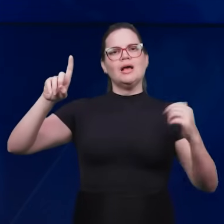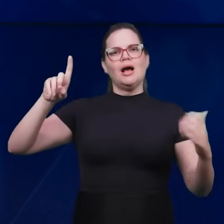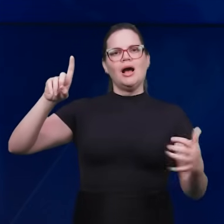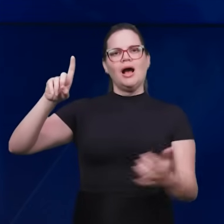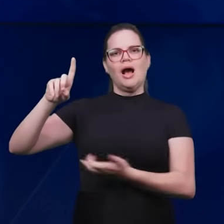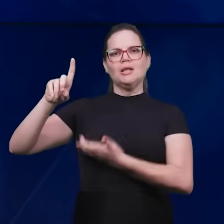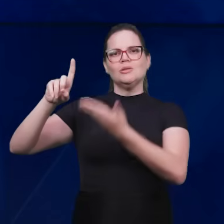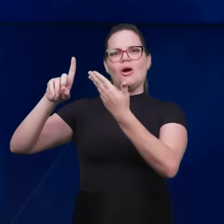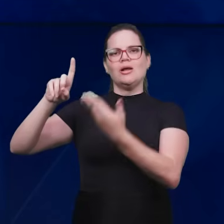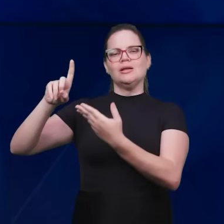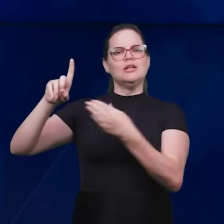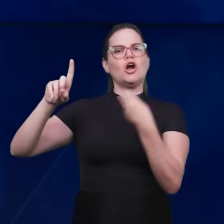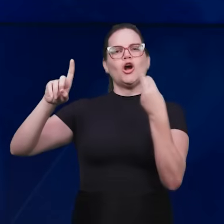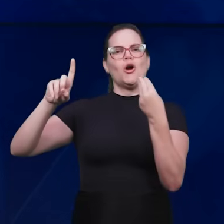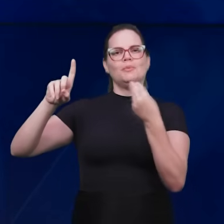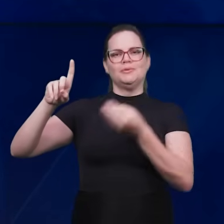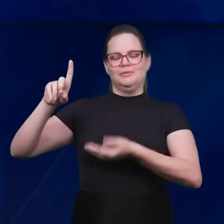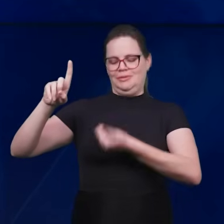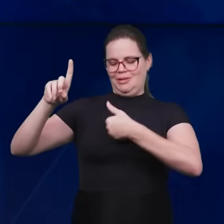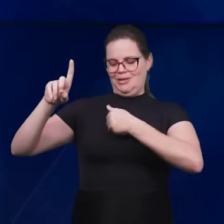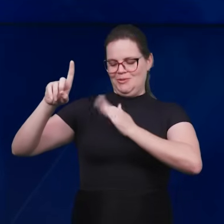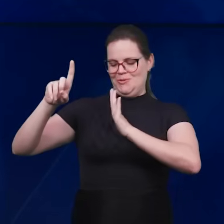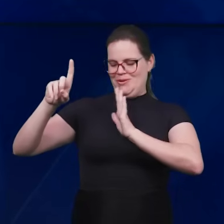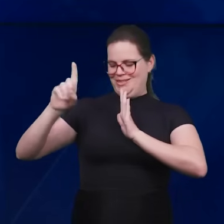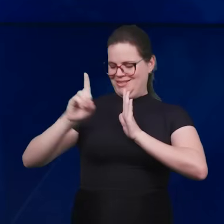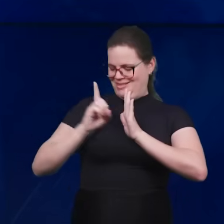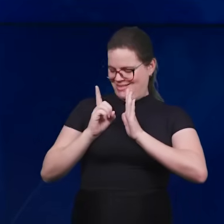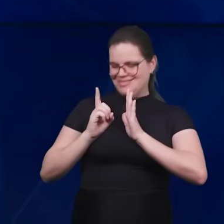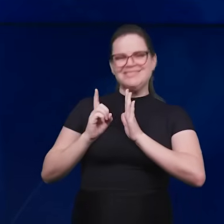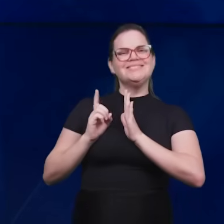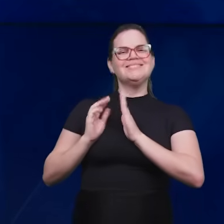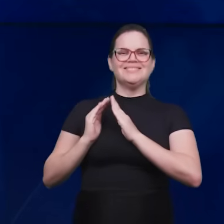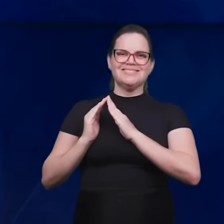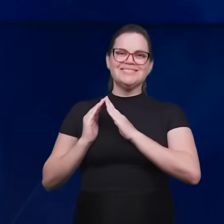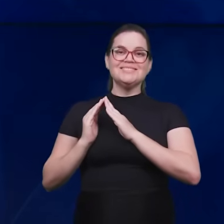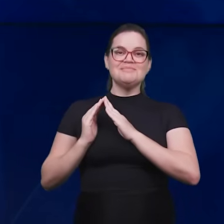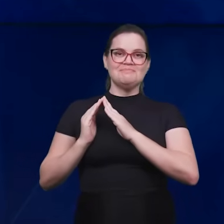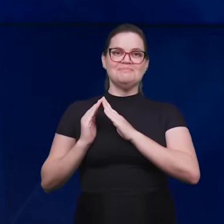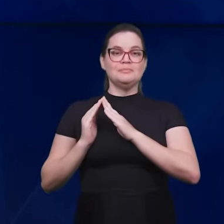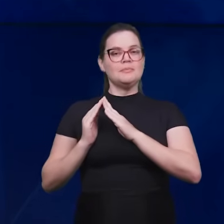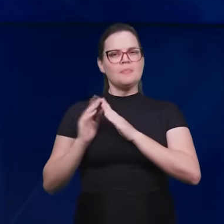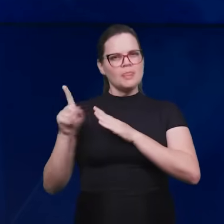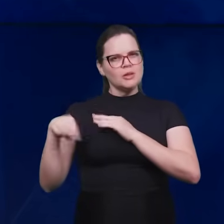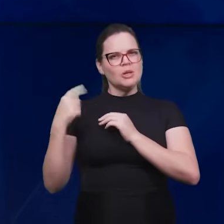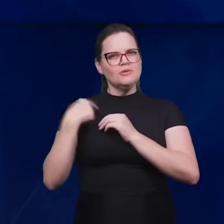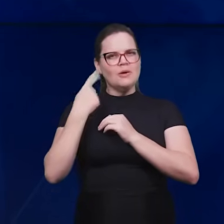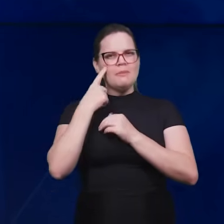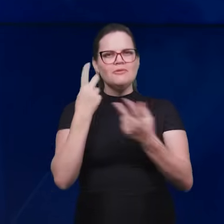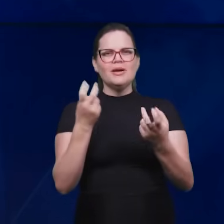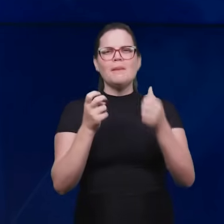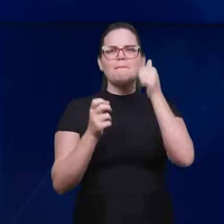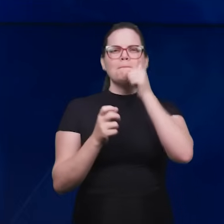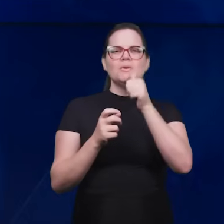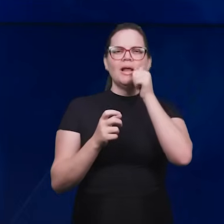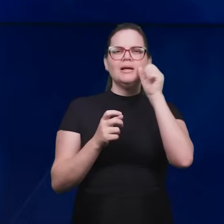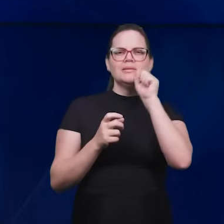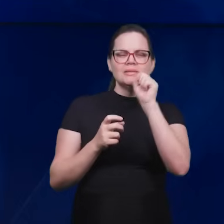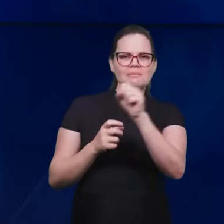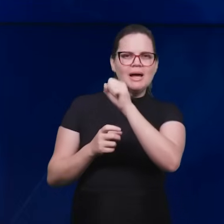é o coração do homem. Isso fica muito claro na conversa entre Jesus e a mulher